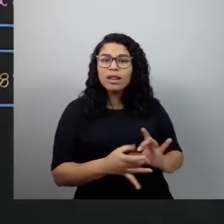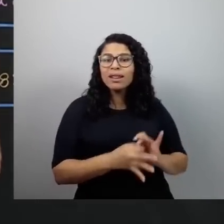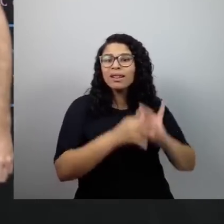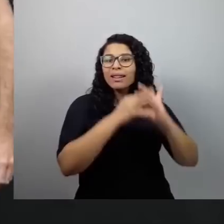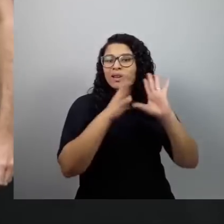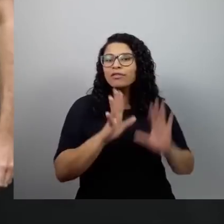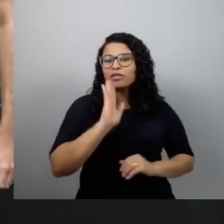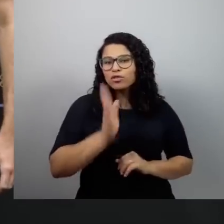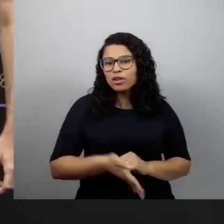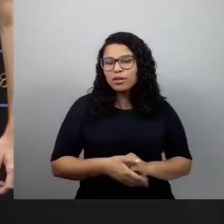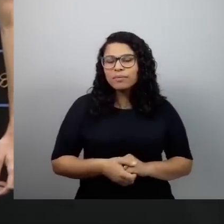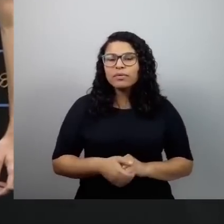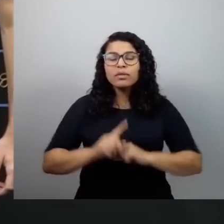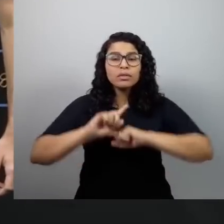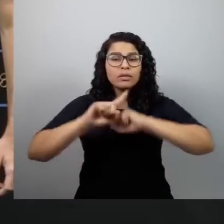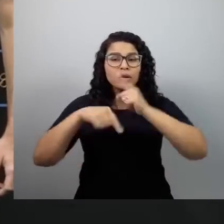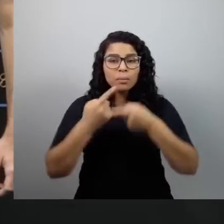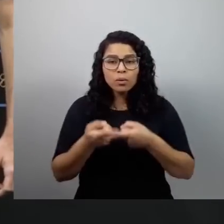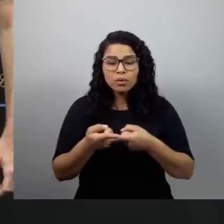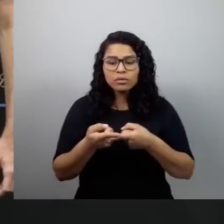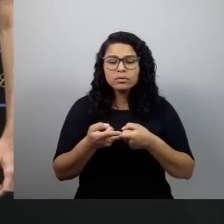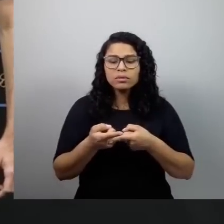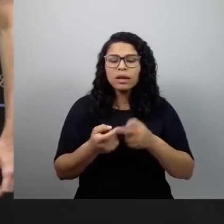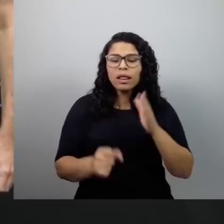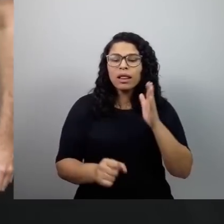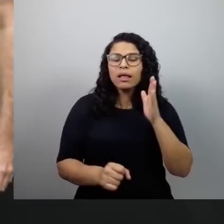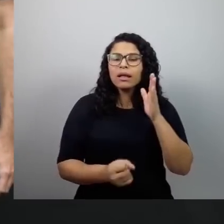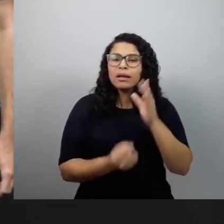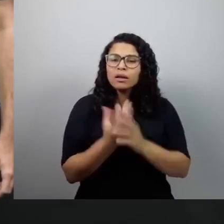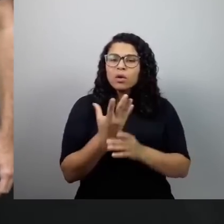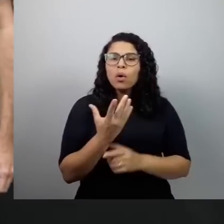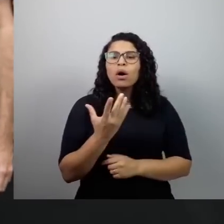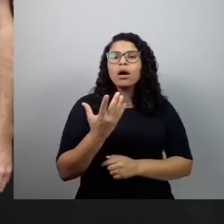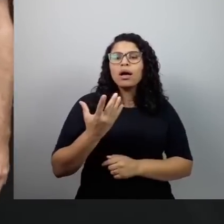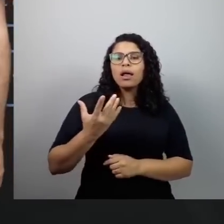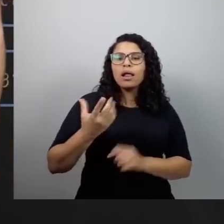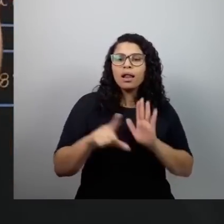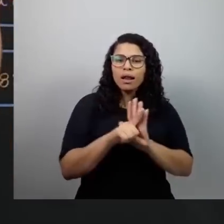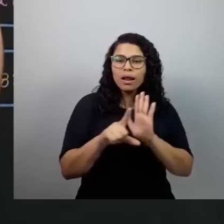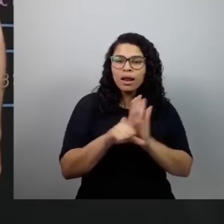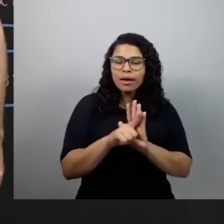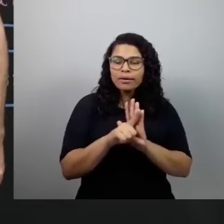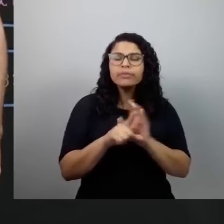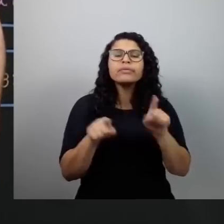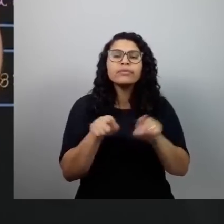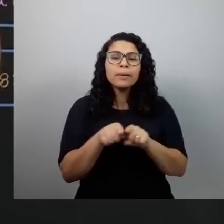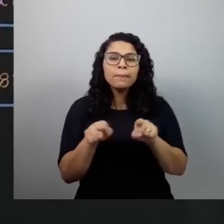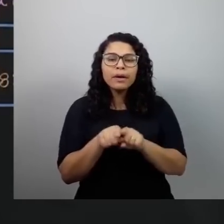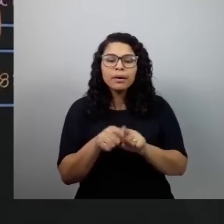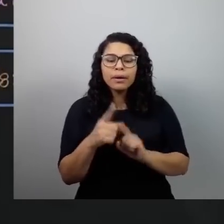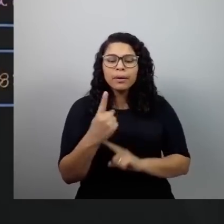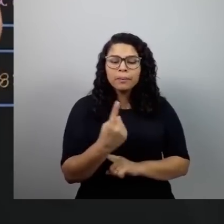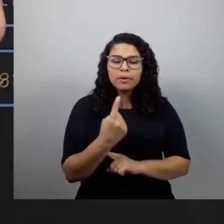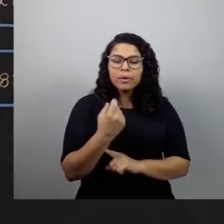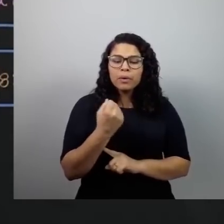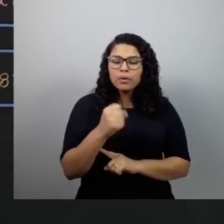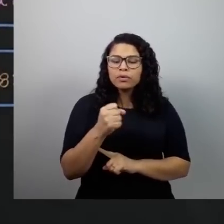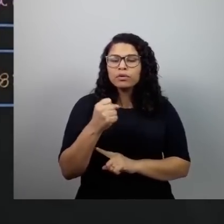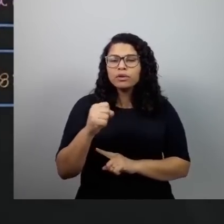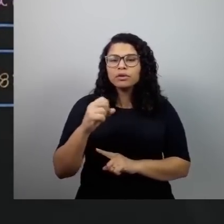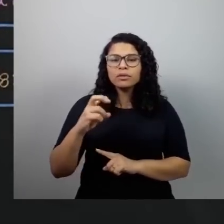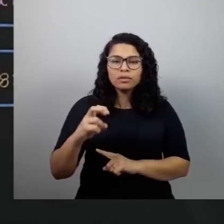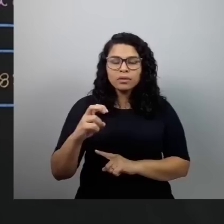mais tarde, veio a Lei dos Sexagenários, que libertou já os escravos mais idosos, o que era muito difícil, porque